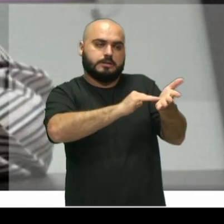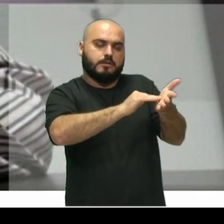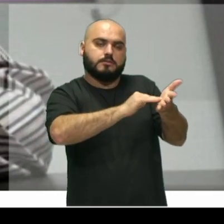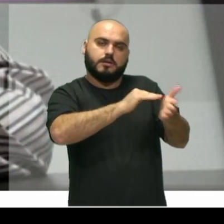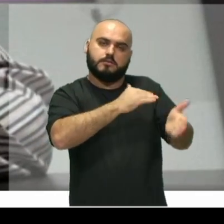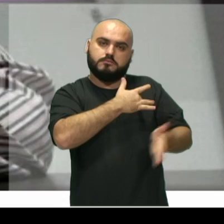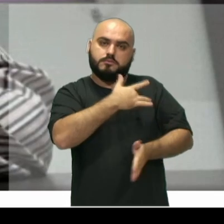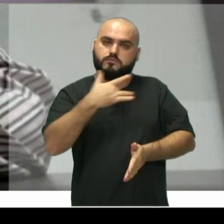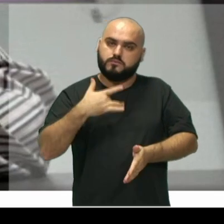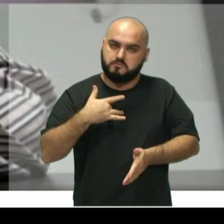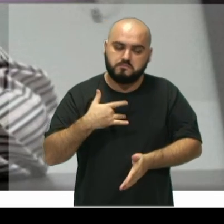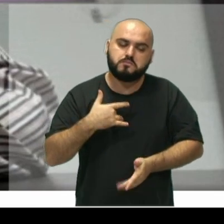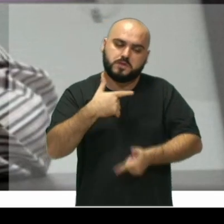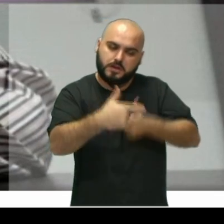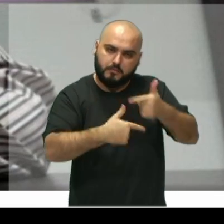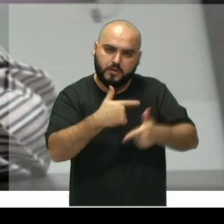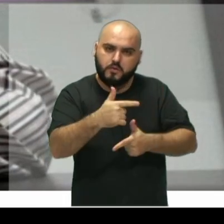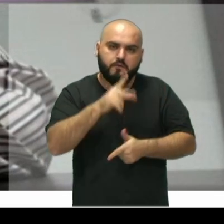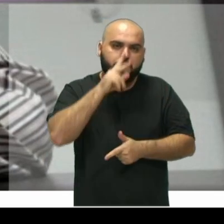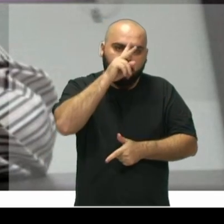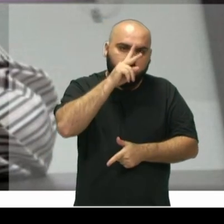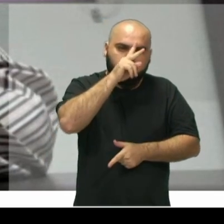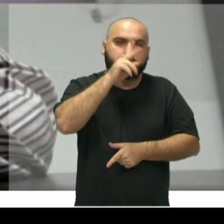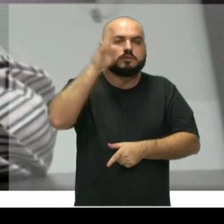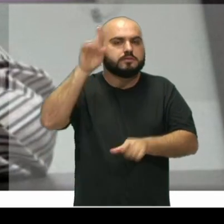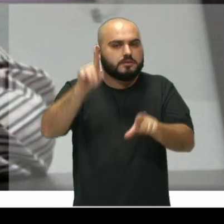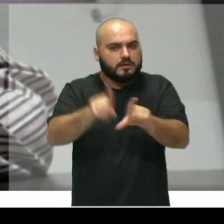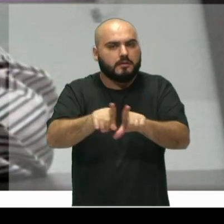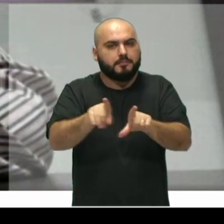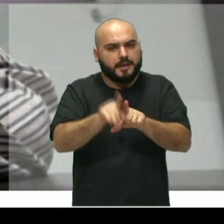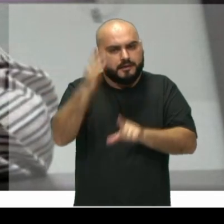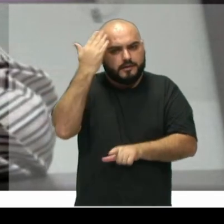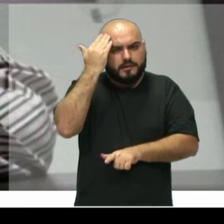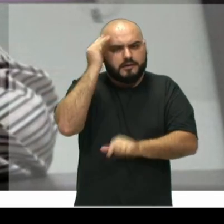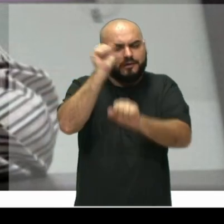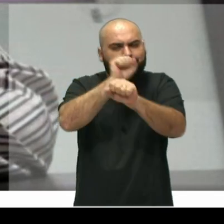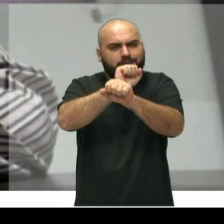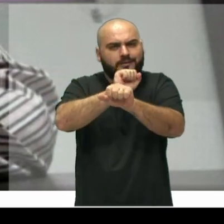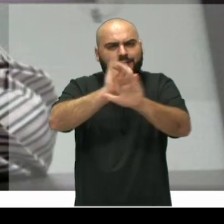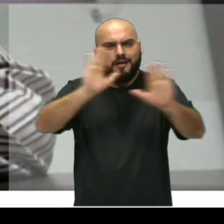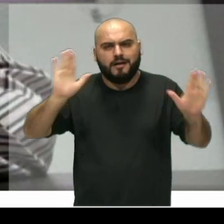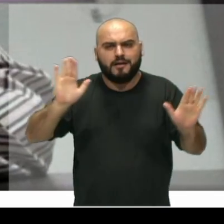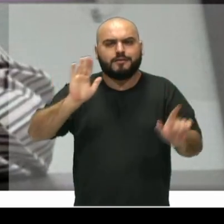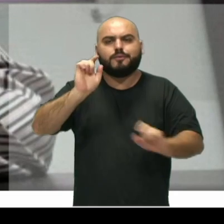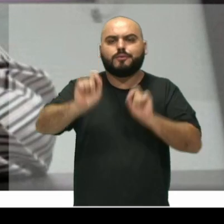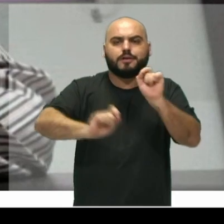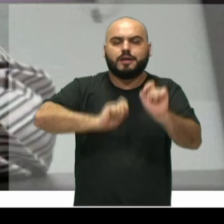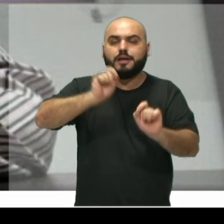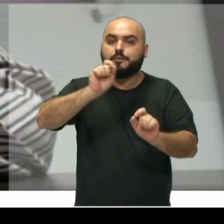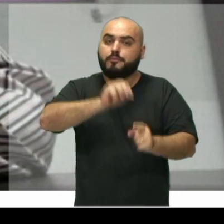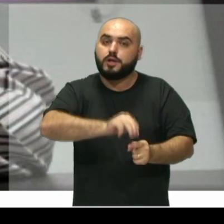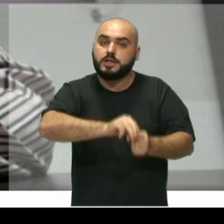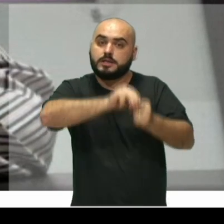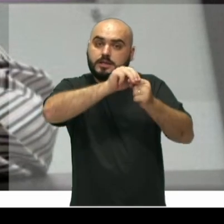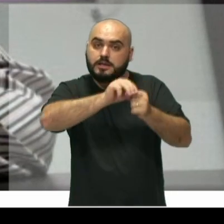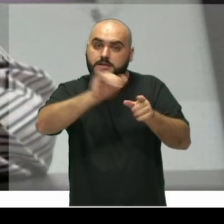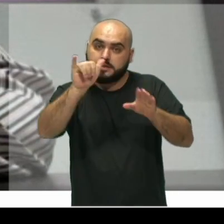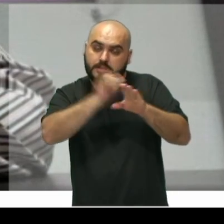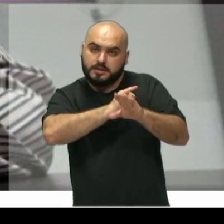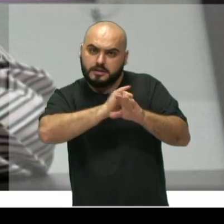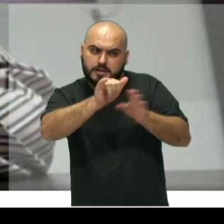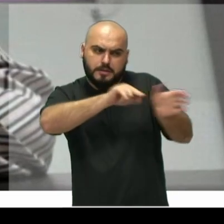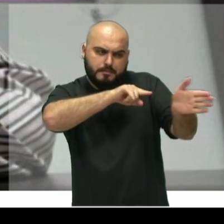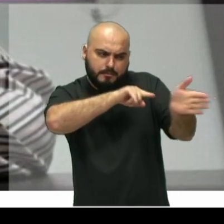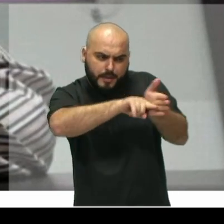prefeito Vonei Morastone, que, entendendo a nossa solução, entendendo aquilo que a gente traz para o município, depois de muita pesquisa, muito